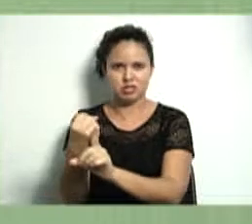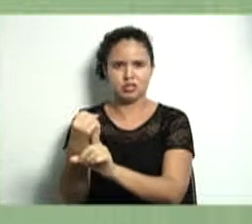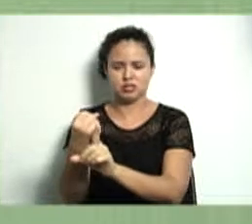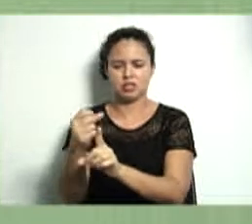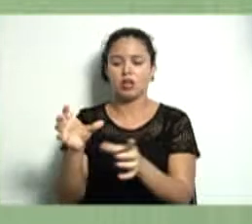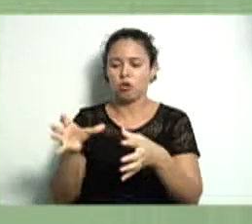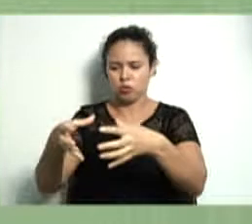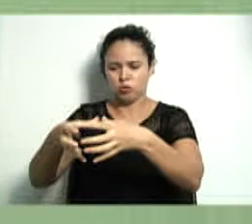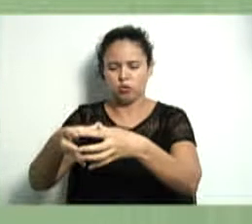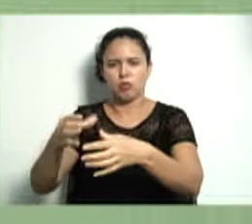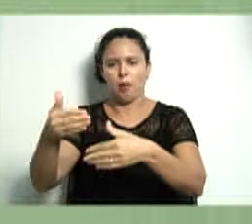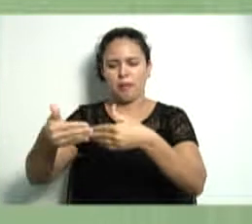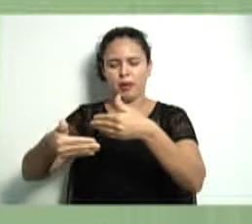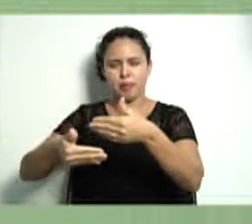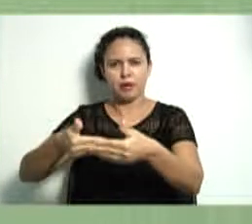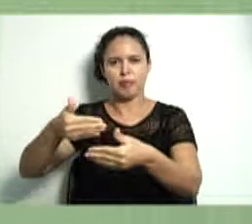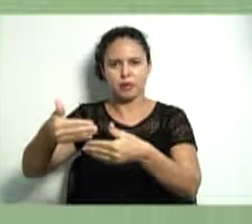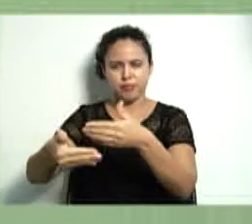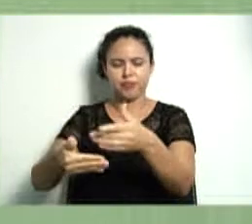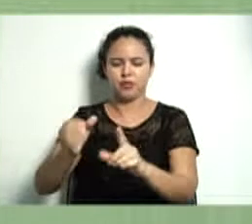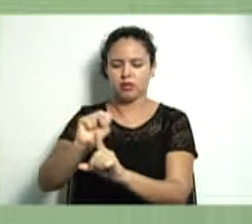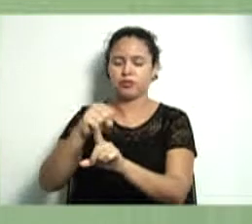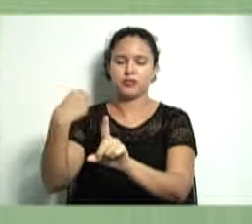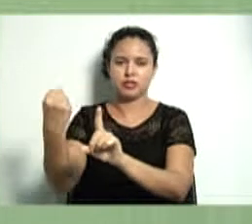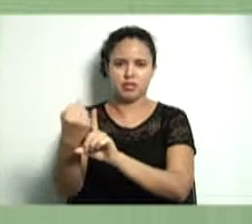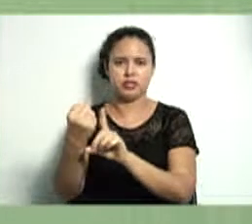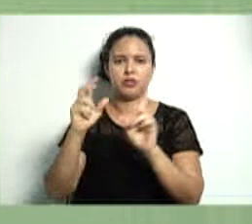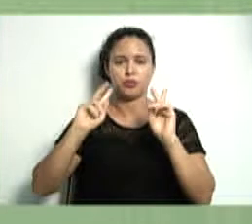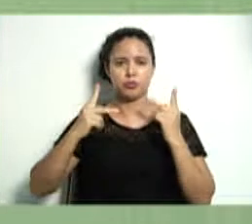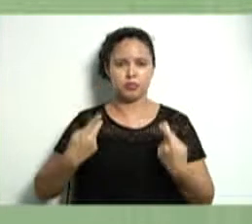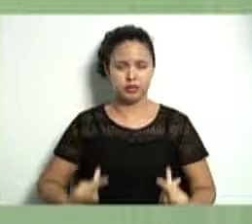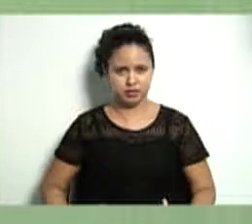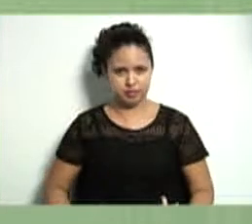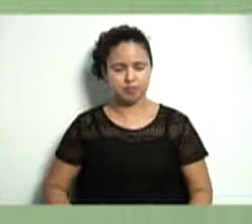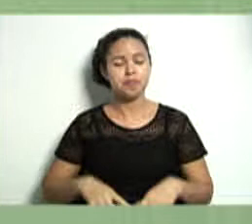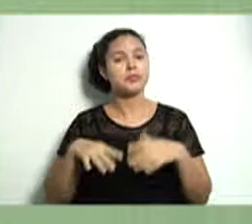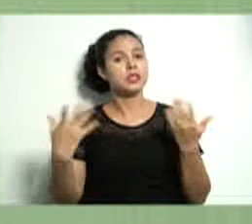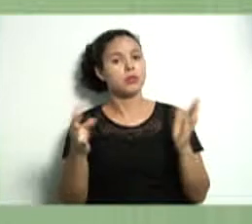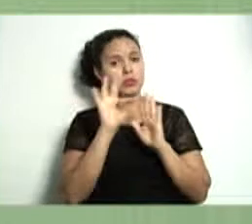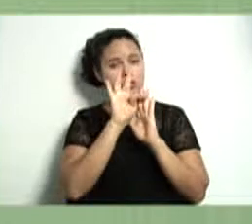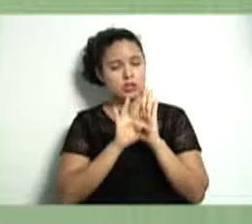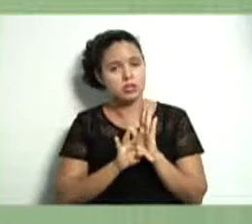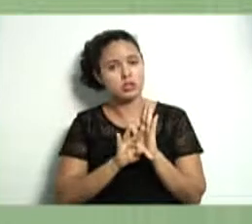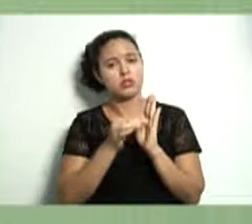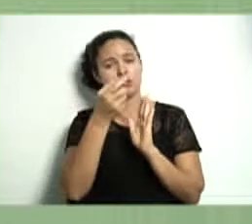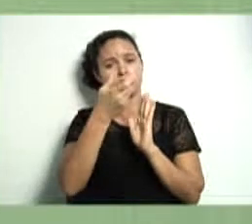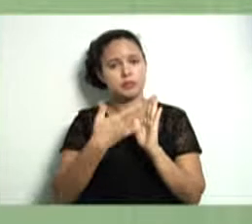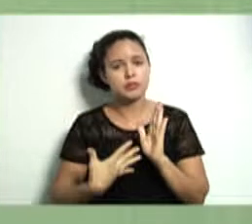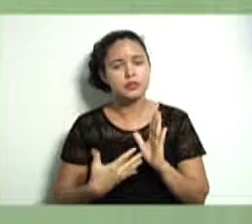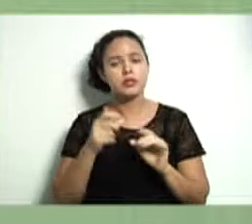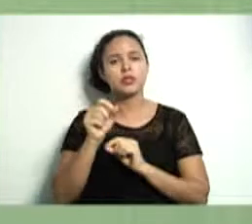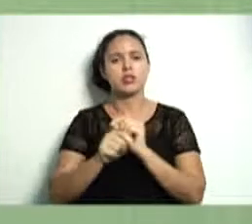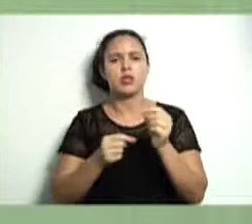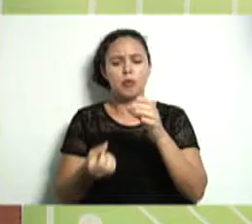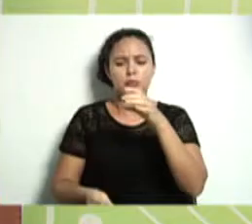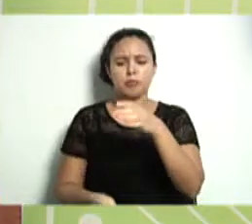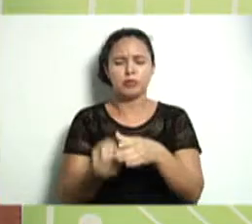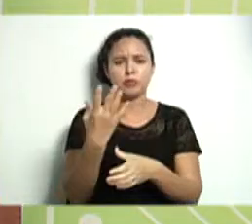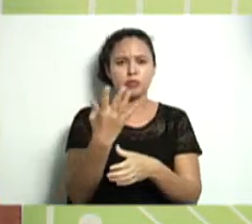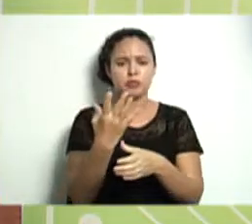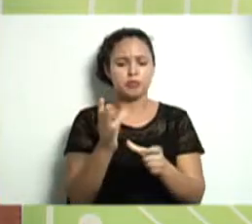humanas. Então, o que o texto está falando para a gente? O texto está falando do surgimento dos